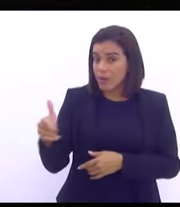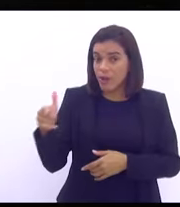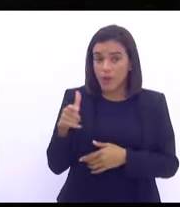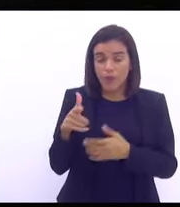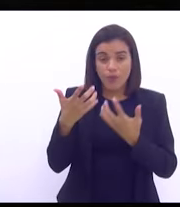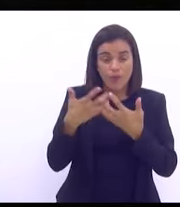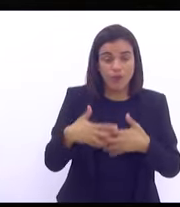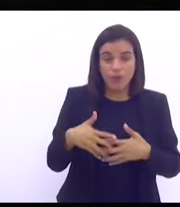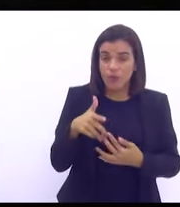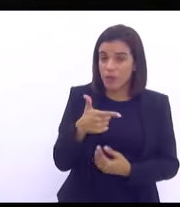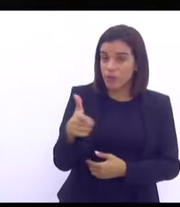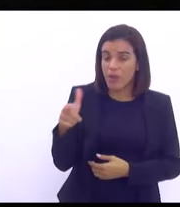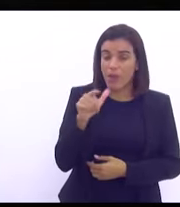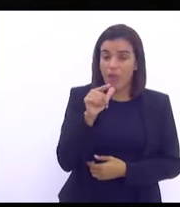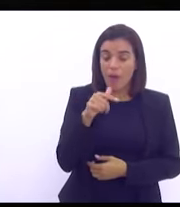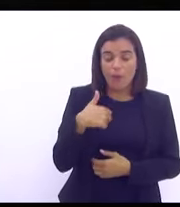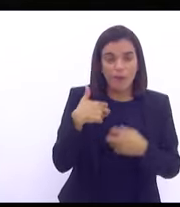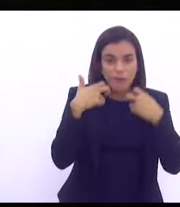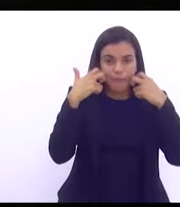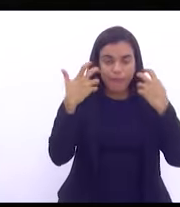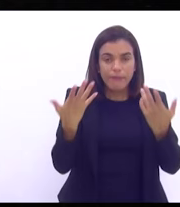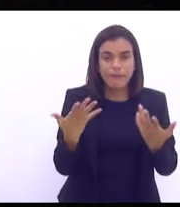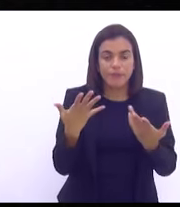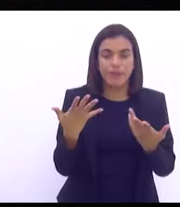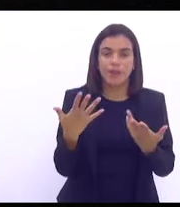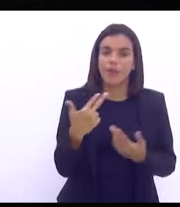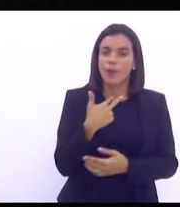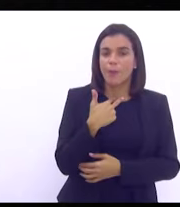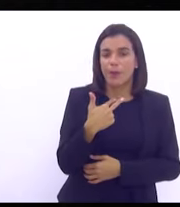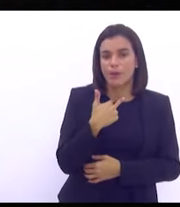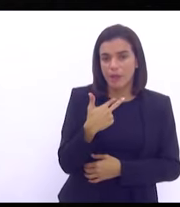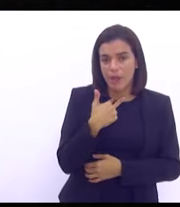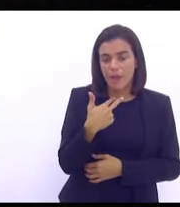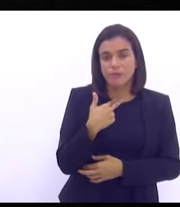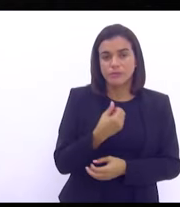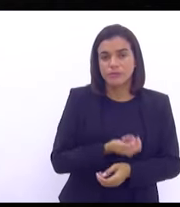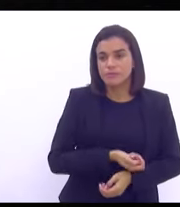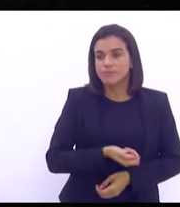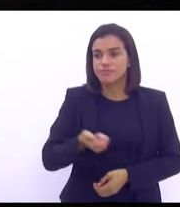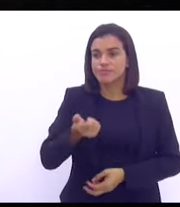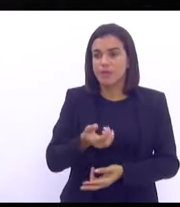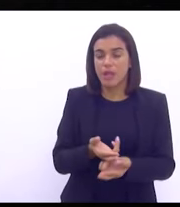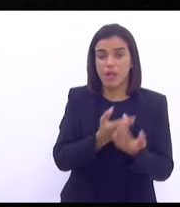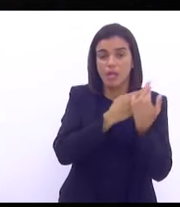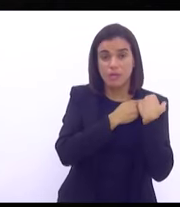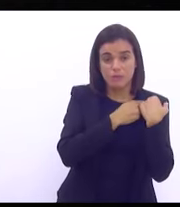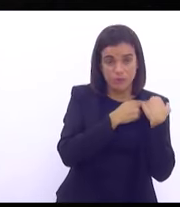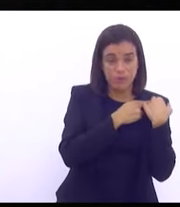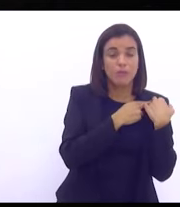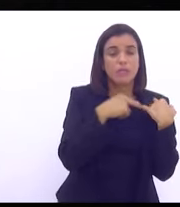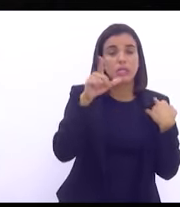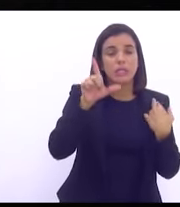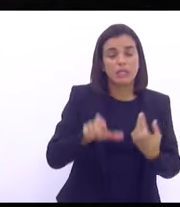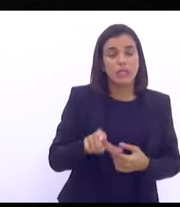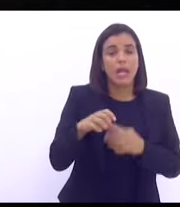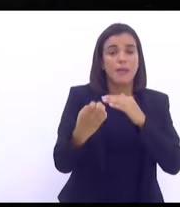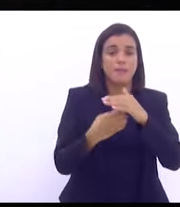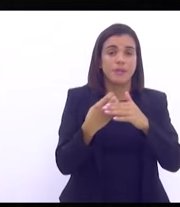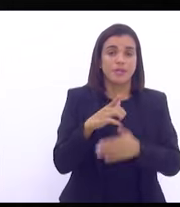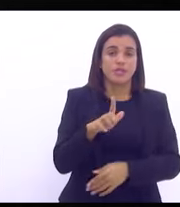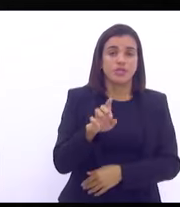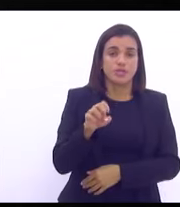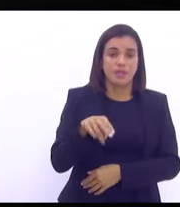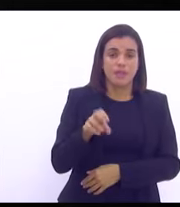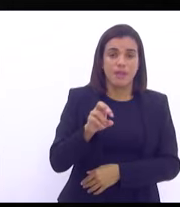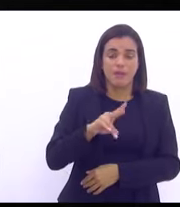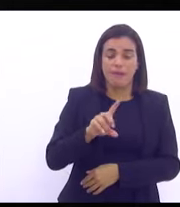água. É uma vergonha. Então, nós não podemos colocar essa responsabilidade, deputado Jari, em cima da Genesa, que não tem suporte.